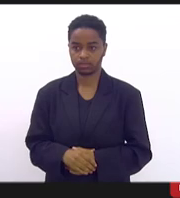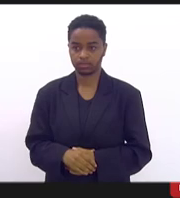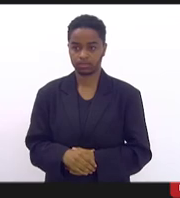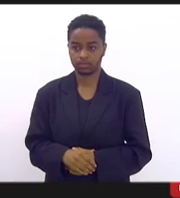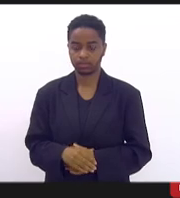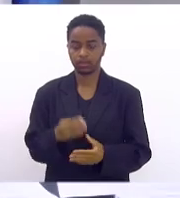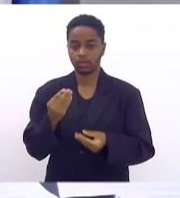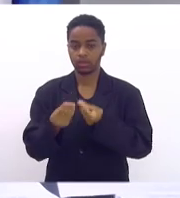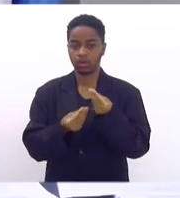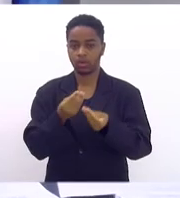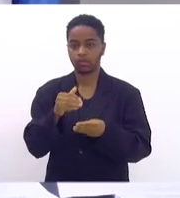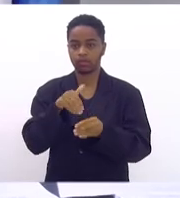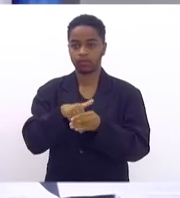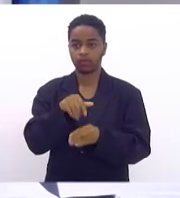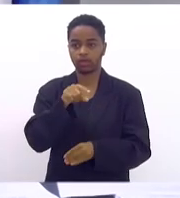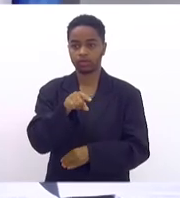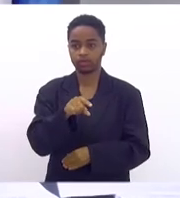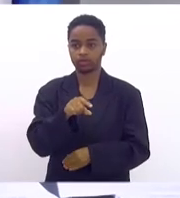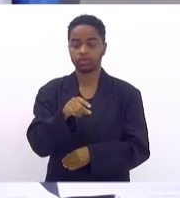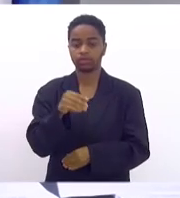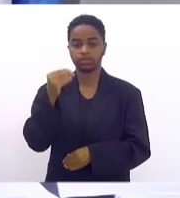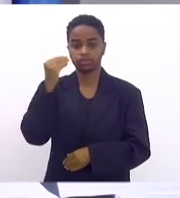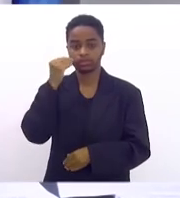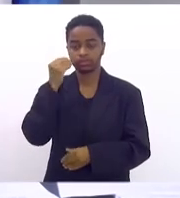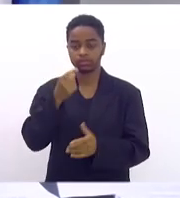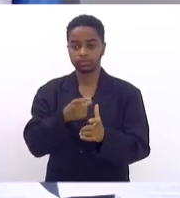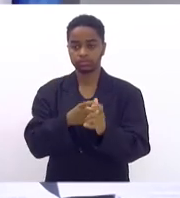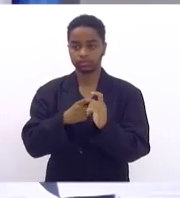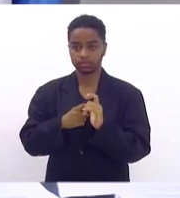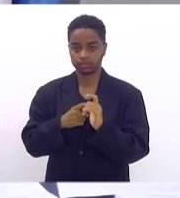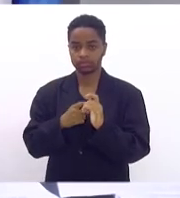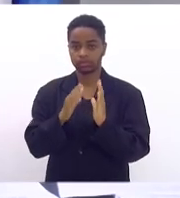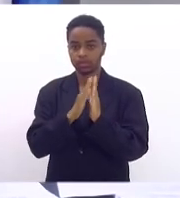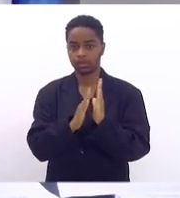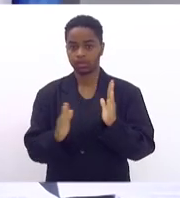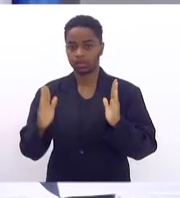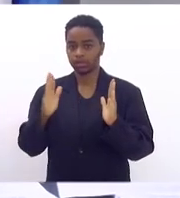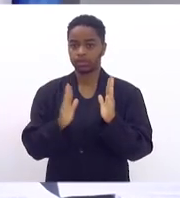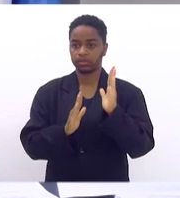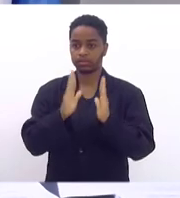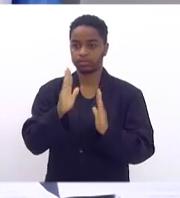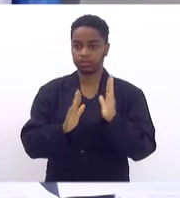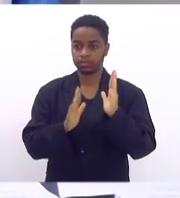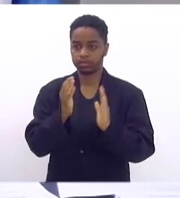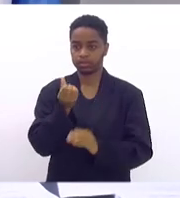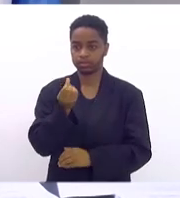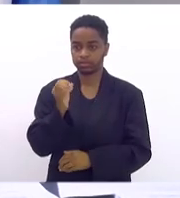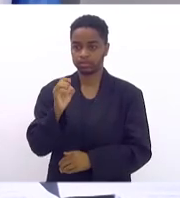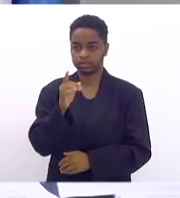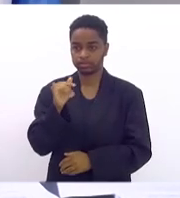Como vota Vossa Excelência para suspensão inicial por um prazo de